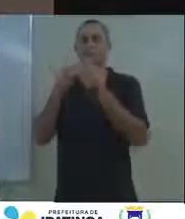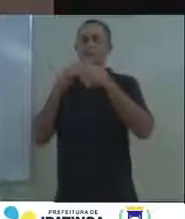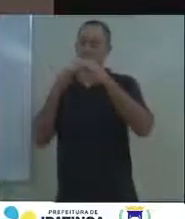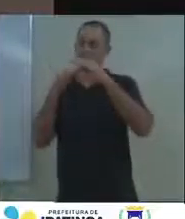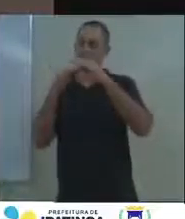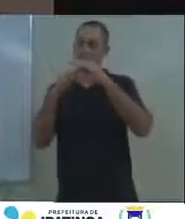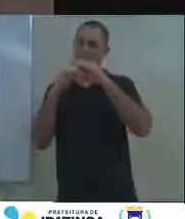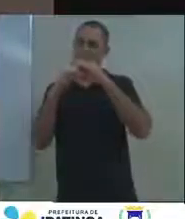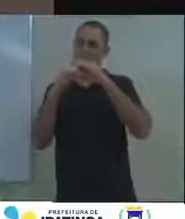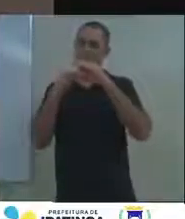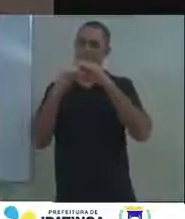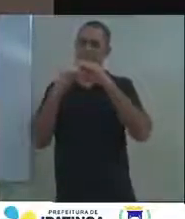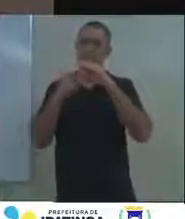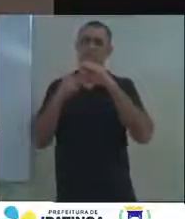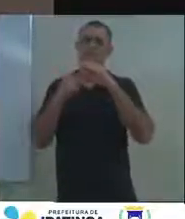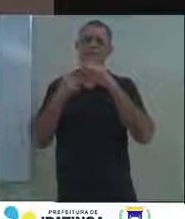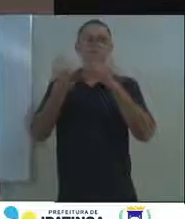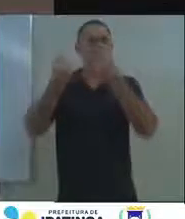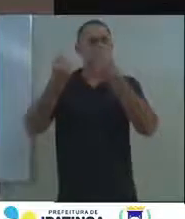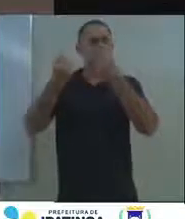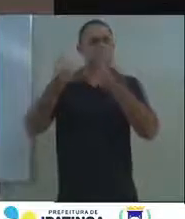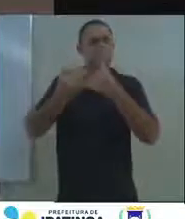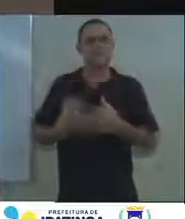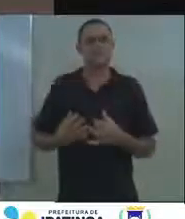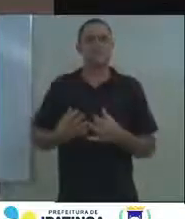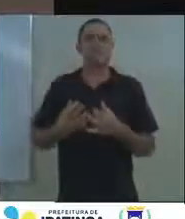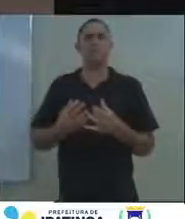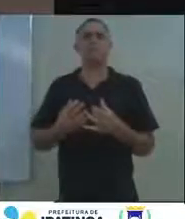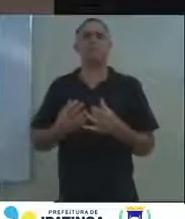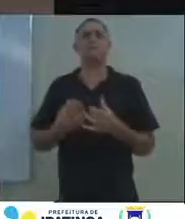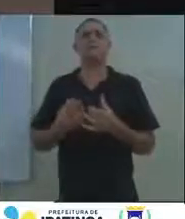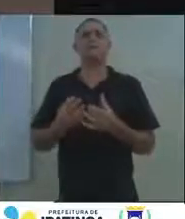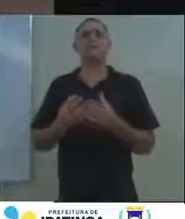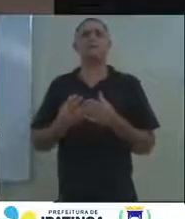e-mail, né, eu estou à disposição, né, e eu espero